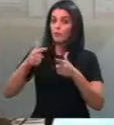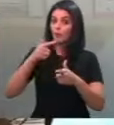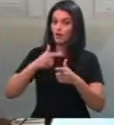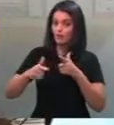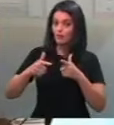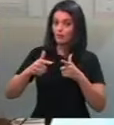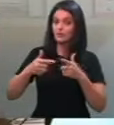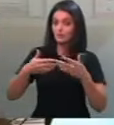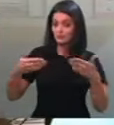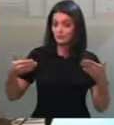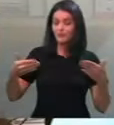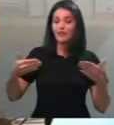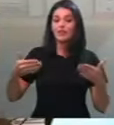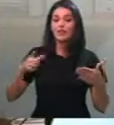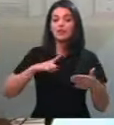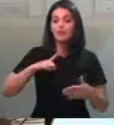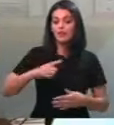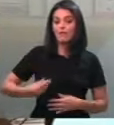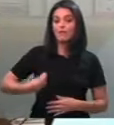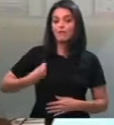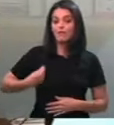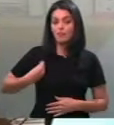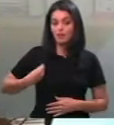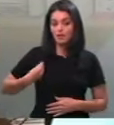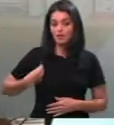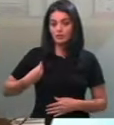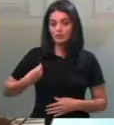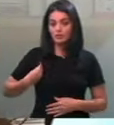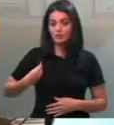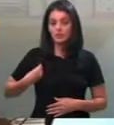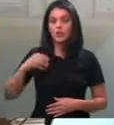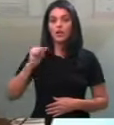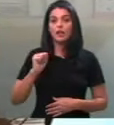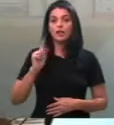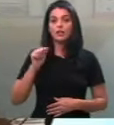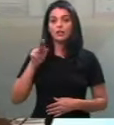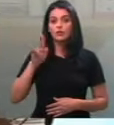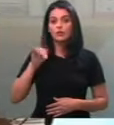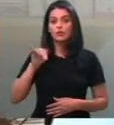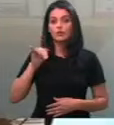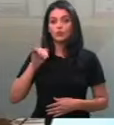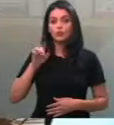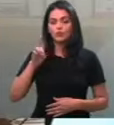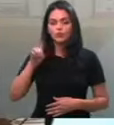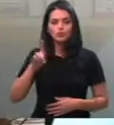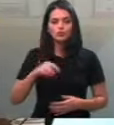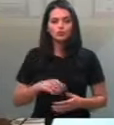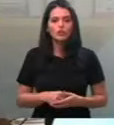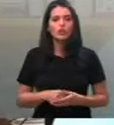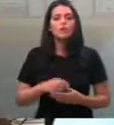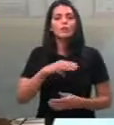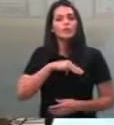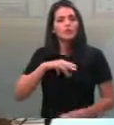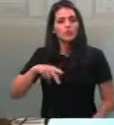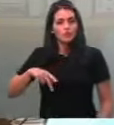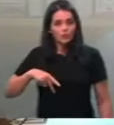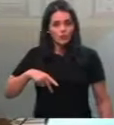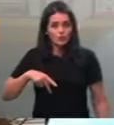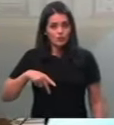cenários. Tivemos a participação da Acnur, ACNUD, OIM e Ministério Público